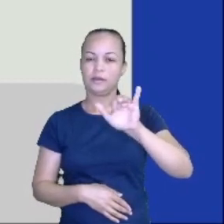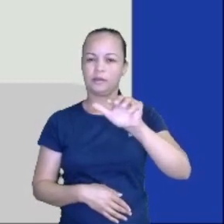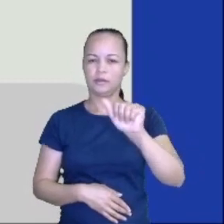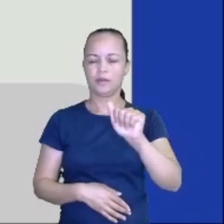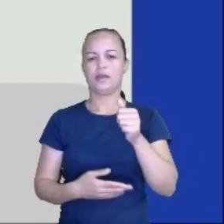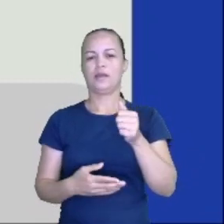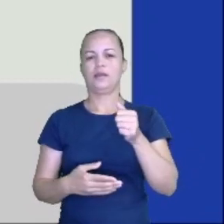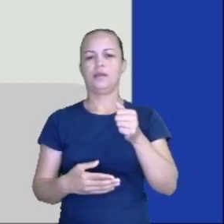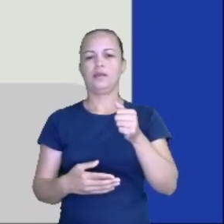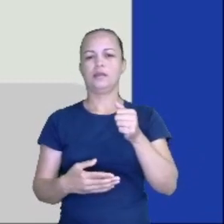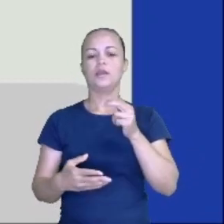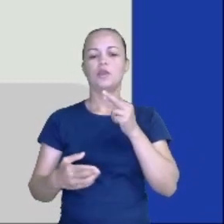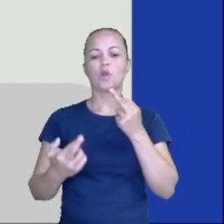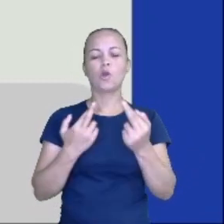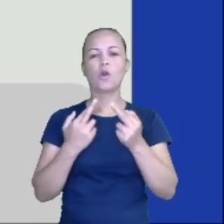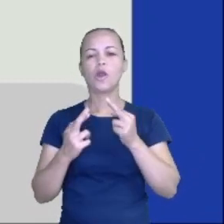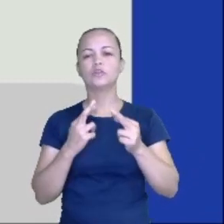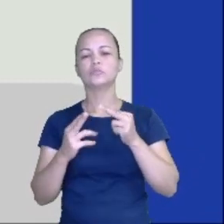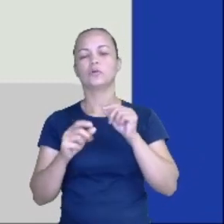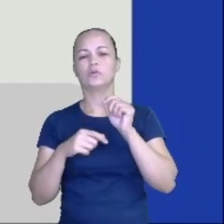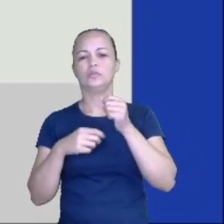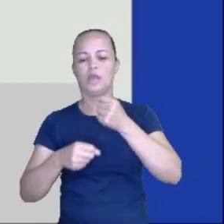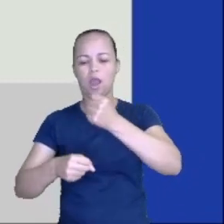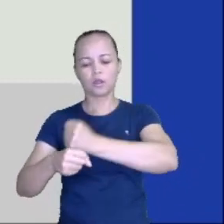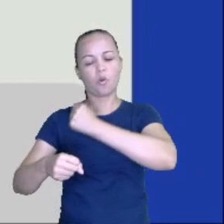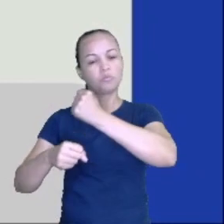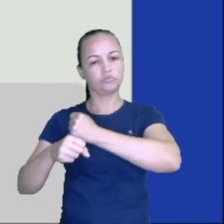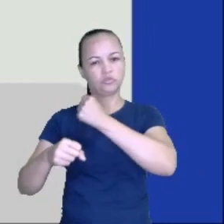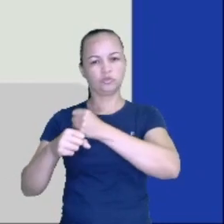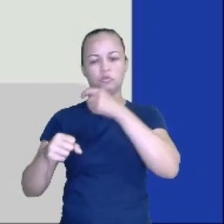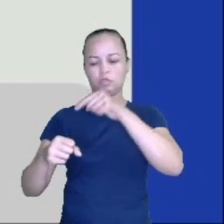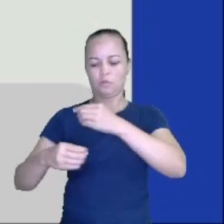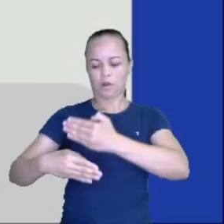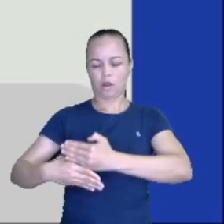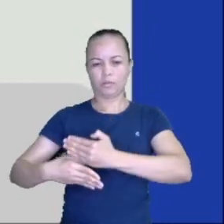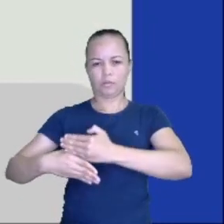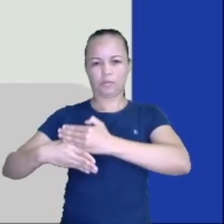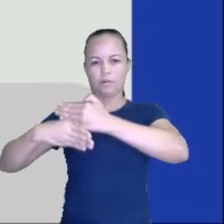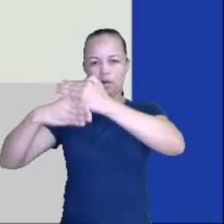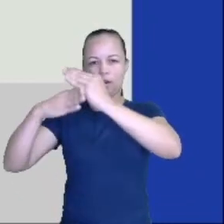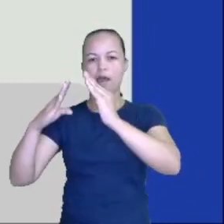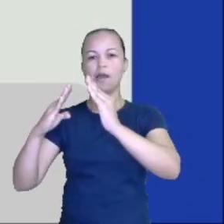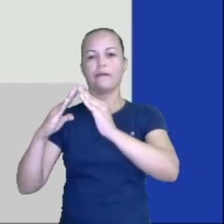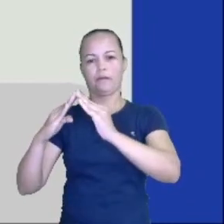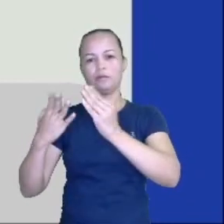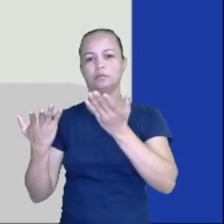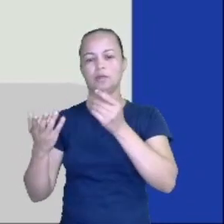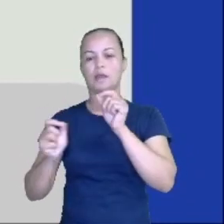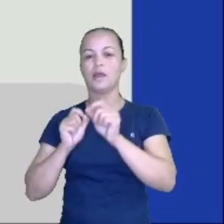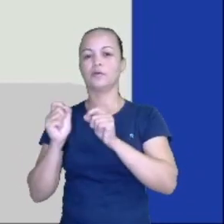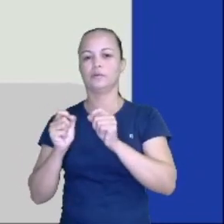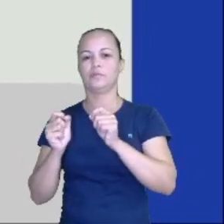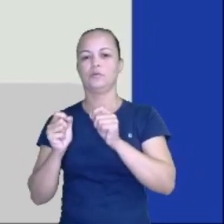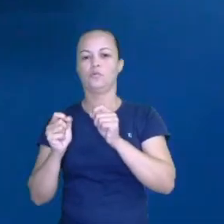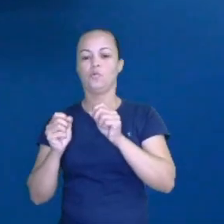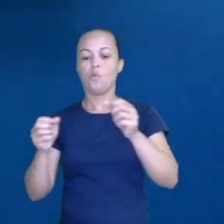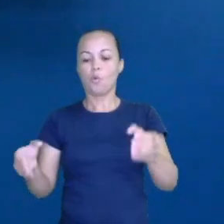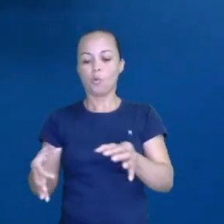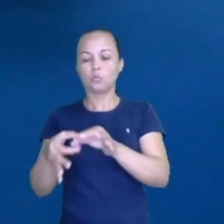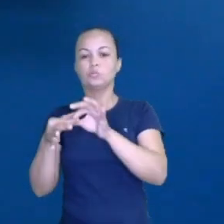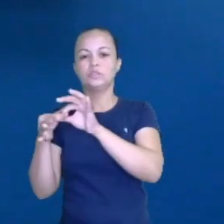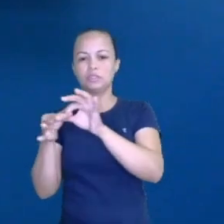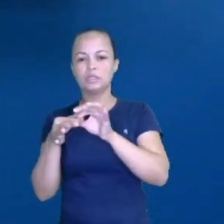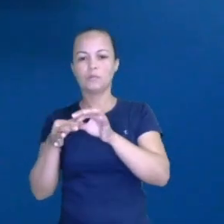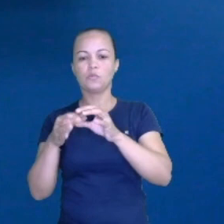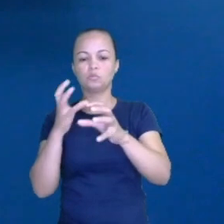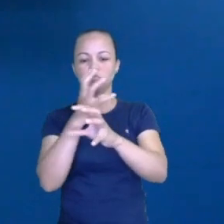à construção em que a estrutura utilizada para levantar a casa é unida por argamassa, por cimento,